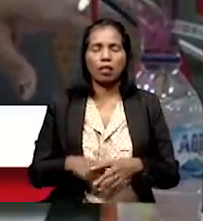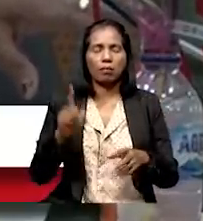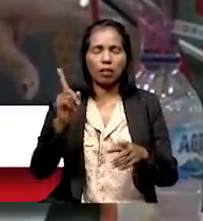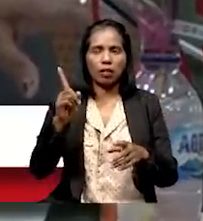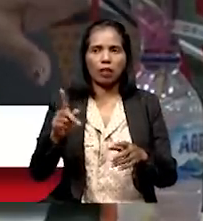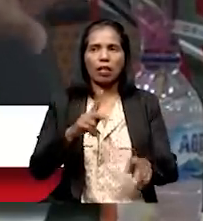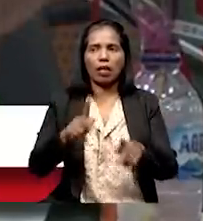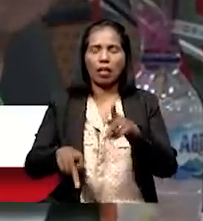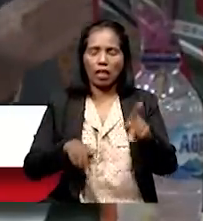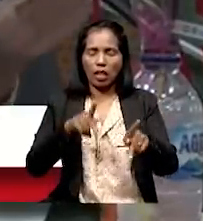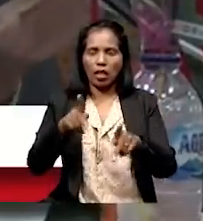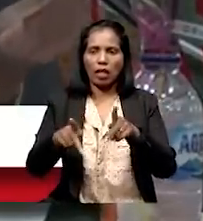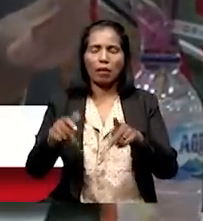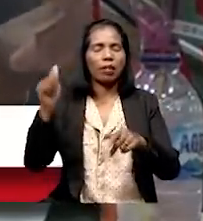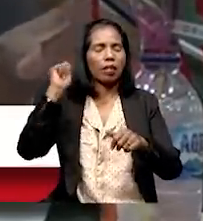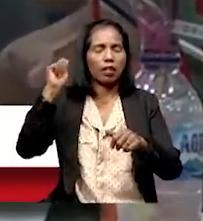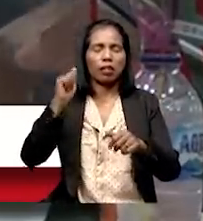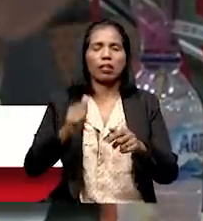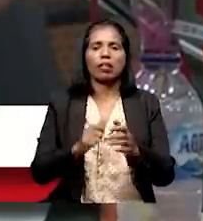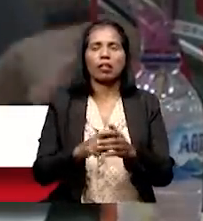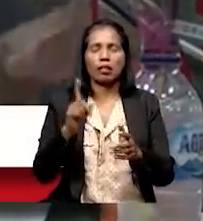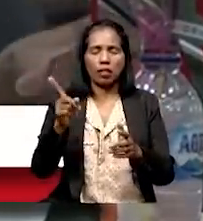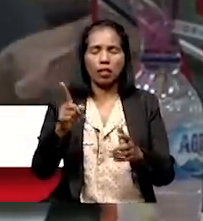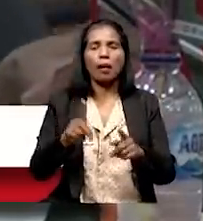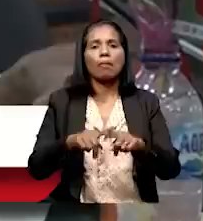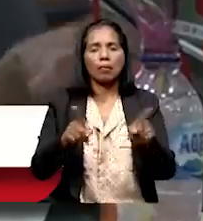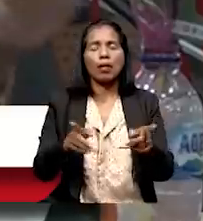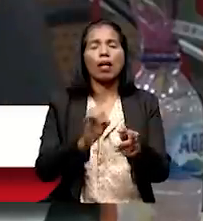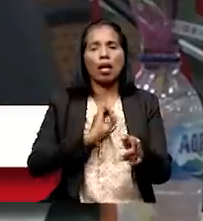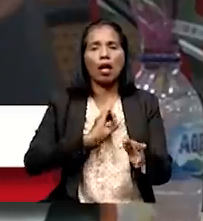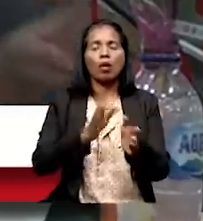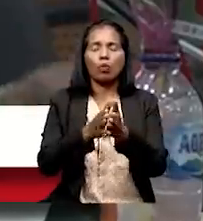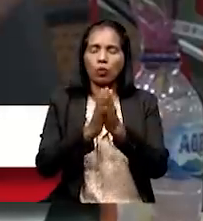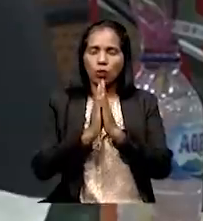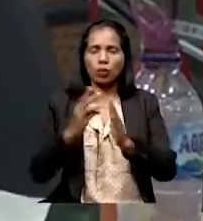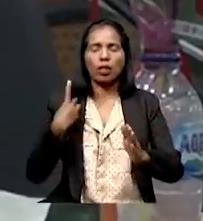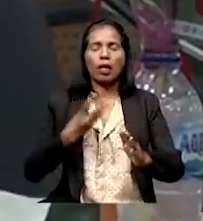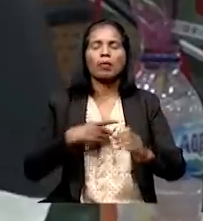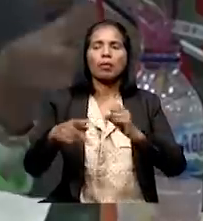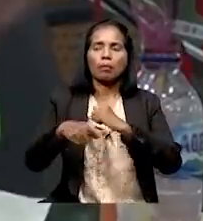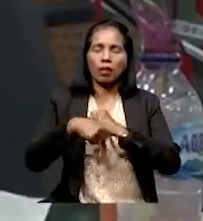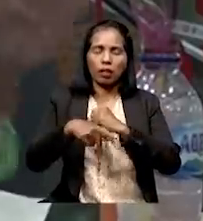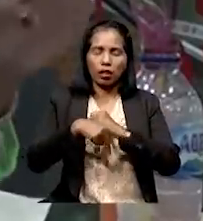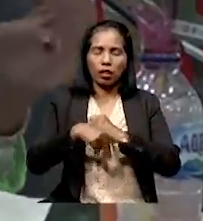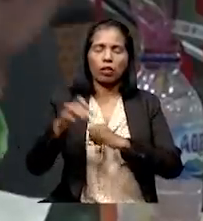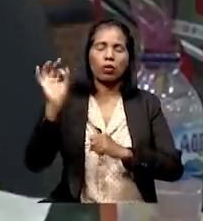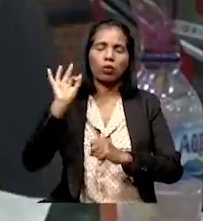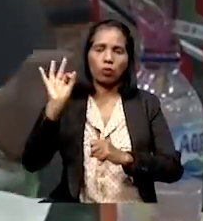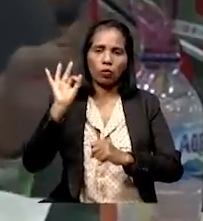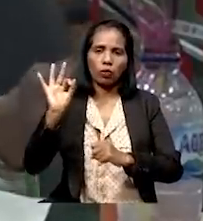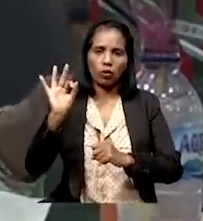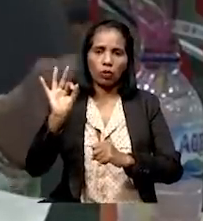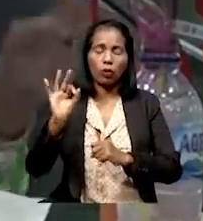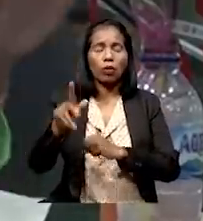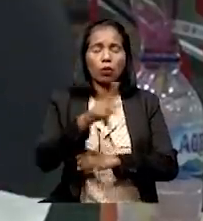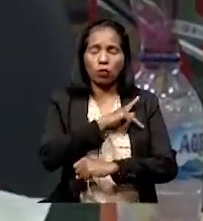Candidatura Baluan sa ameaça ituan mai be hau husu ami partido kunto candidato amne ema amne